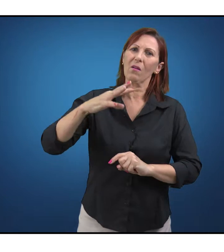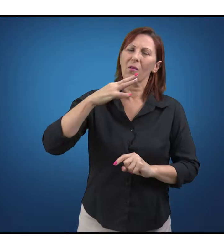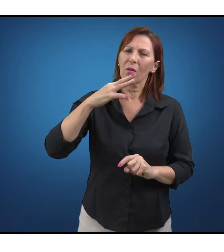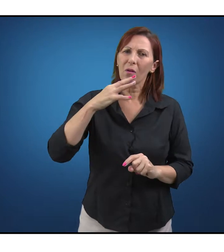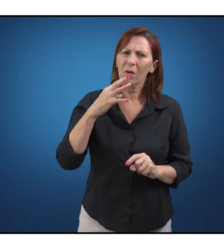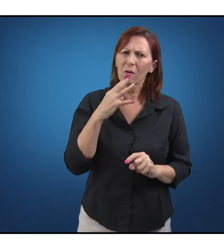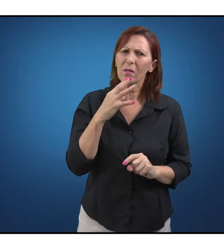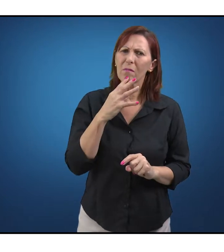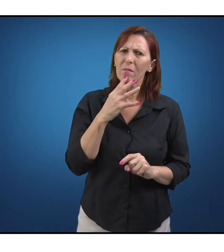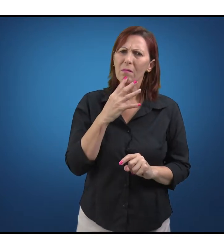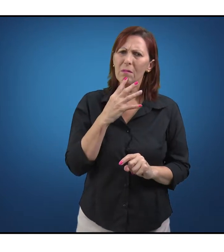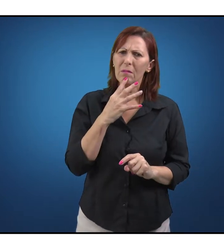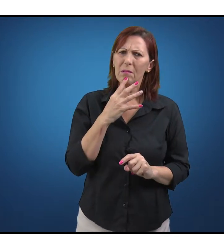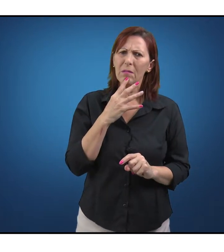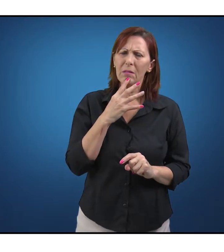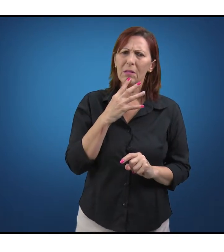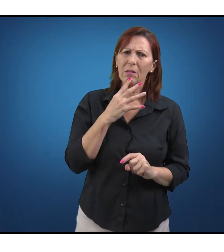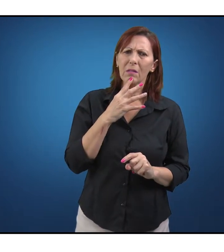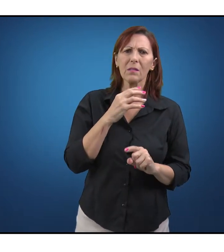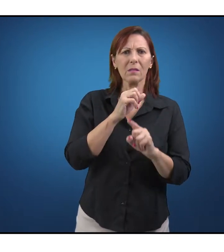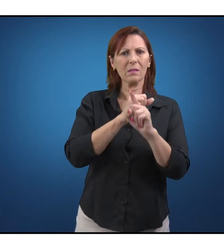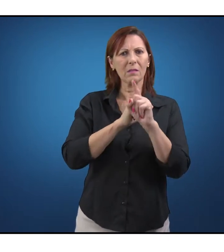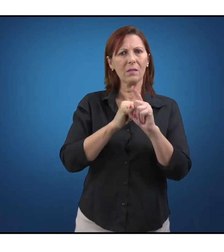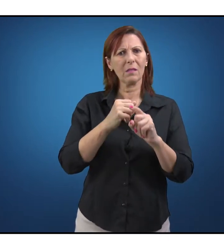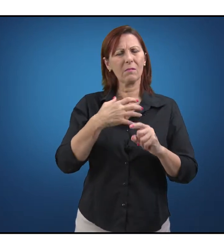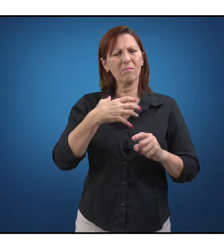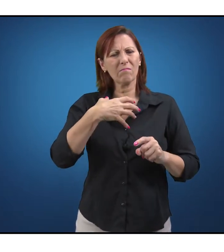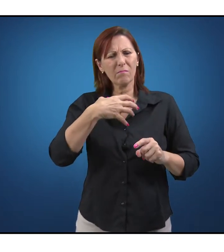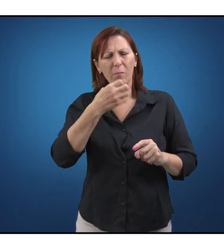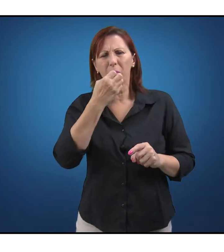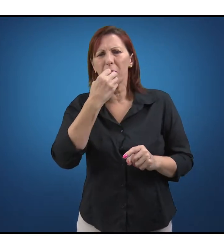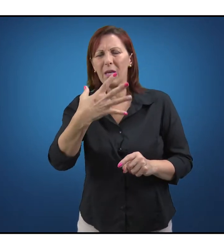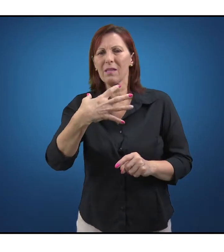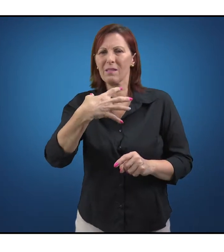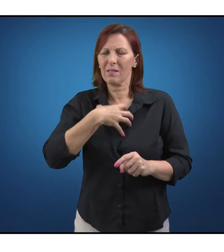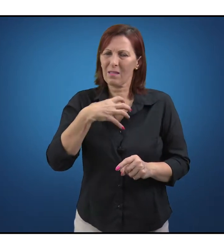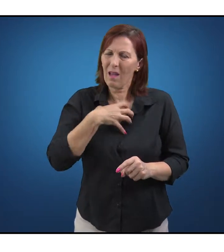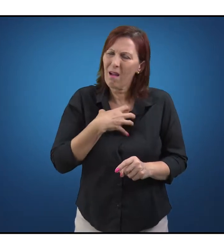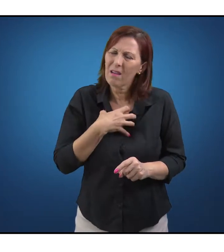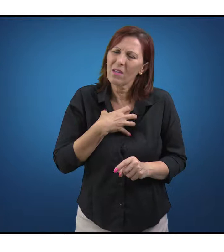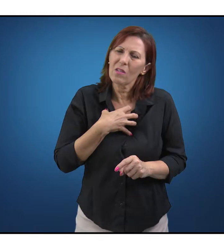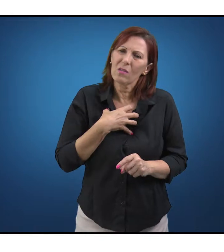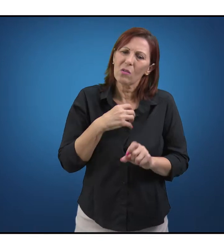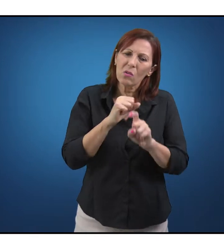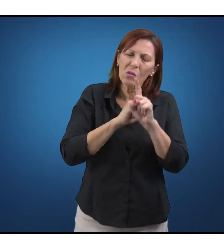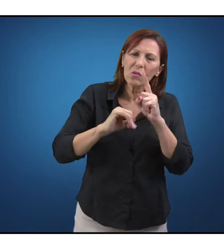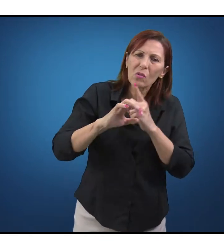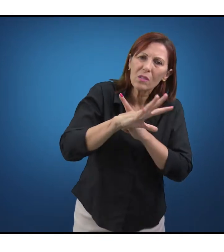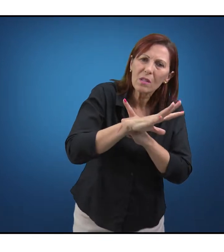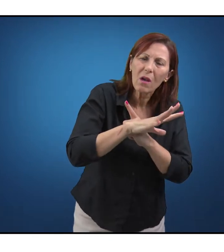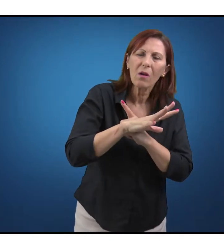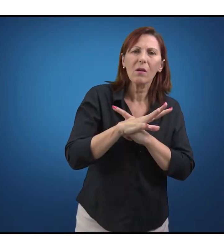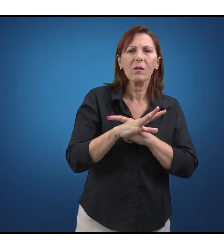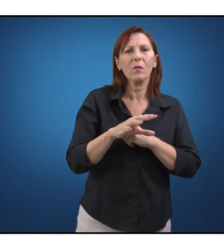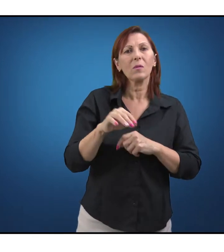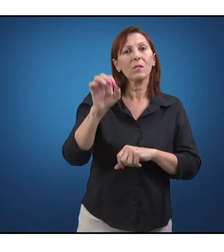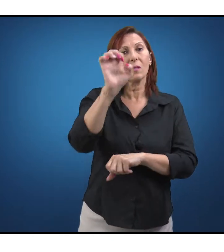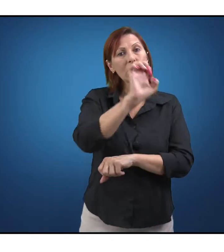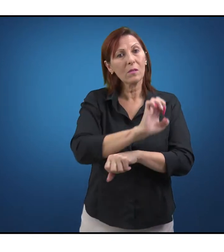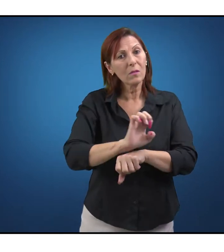como welfare state, ou seja, estado de bem-estar social. Esse estado de bem-estar social é como o Estado fosse o